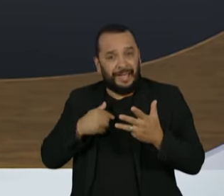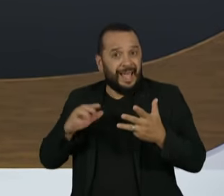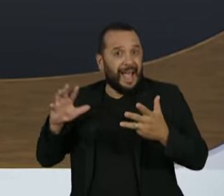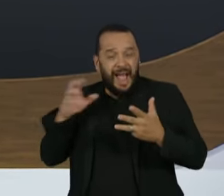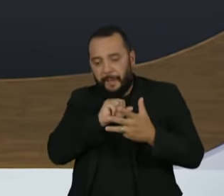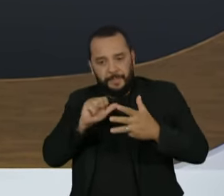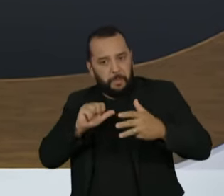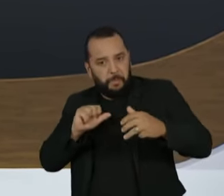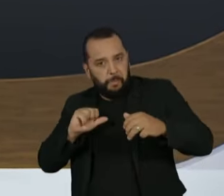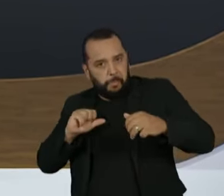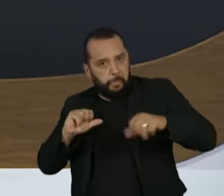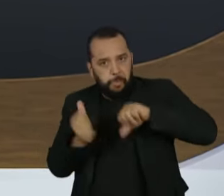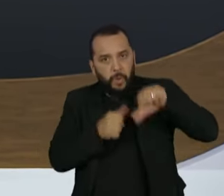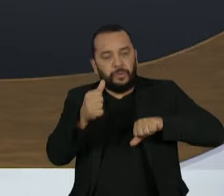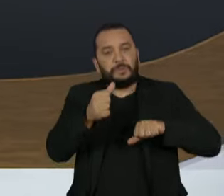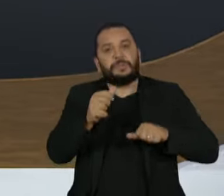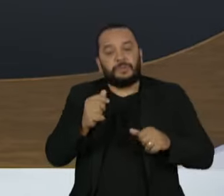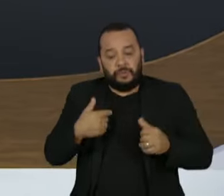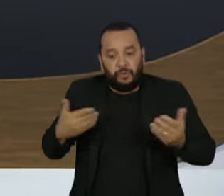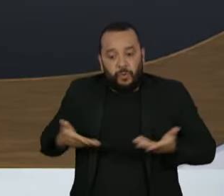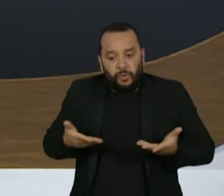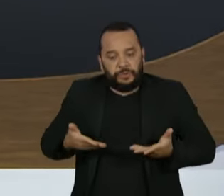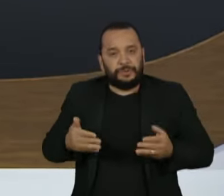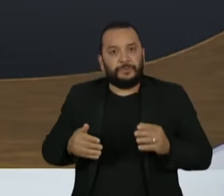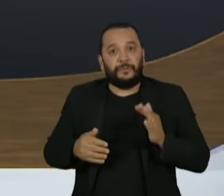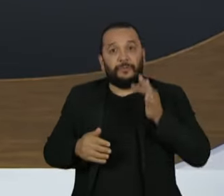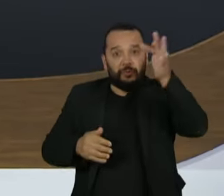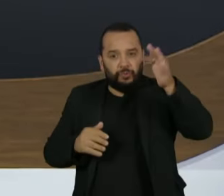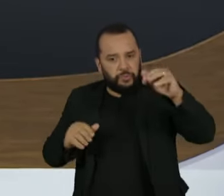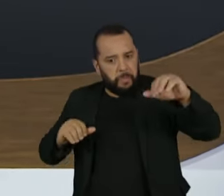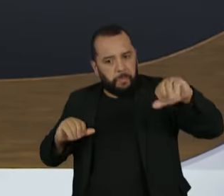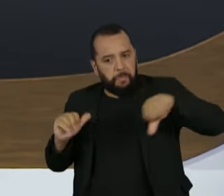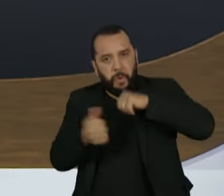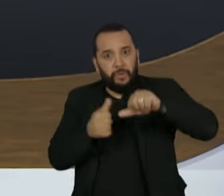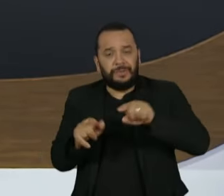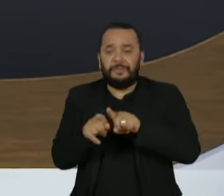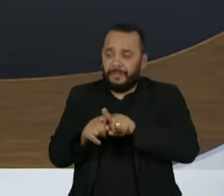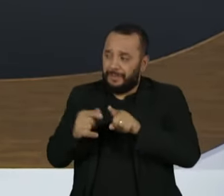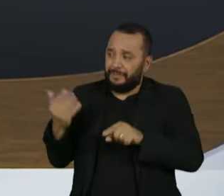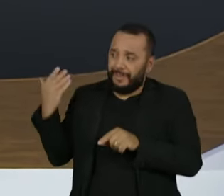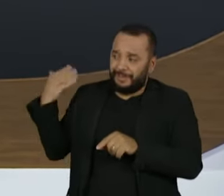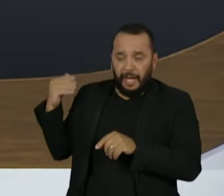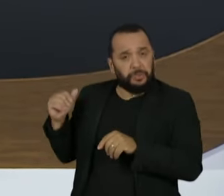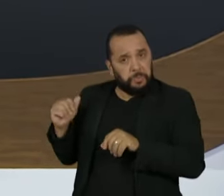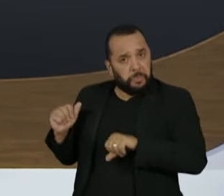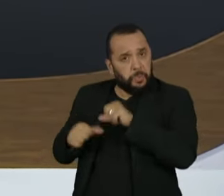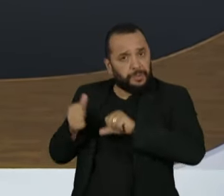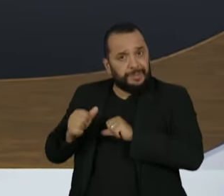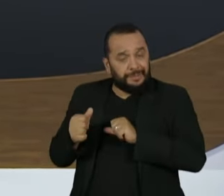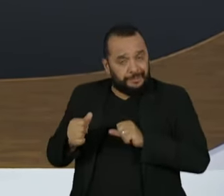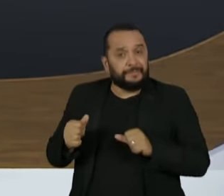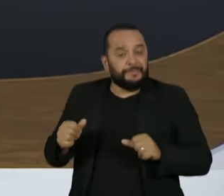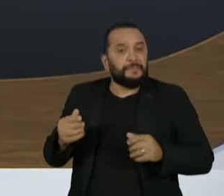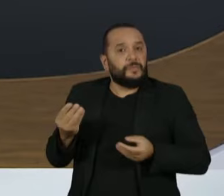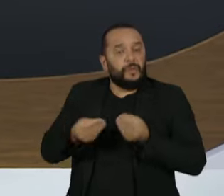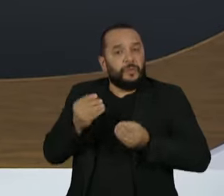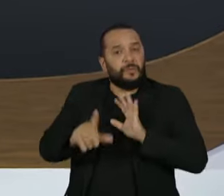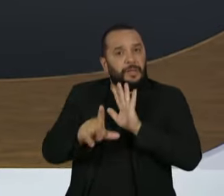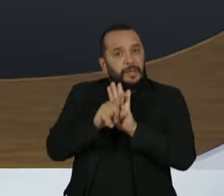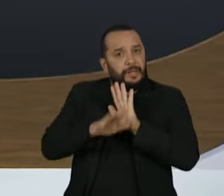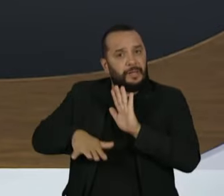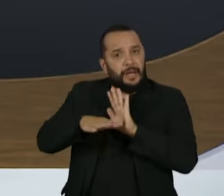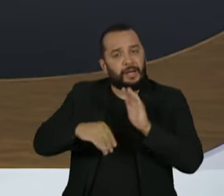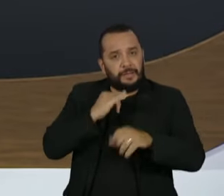do presente do futuro e de forma distópica até do passado regulação do ambiente digital e